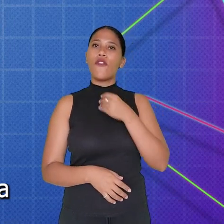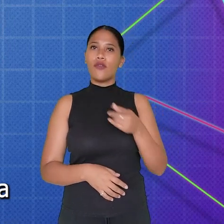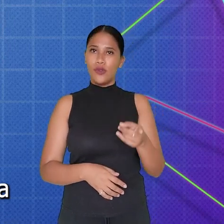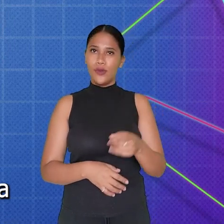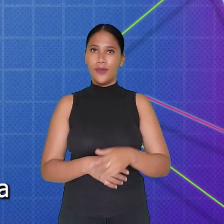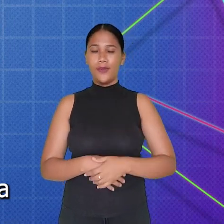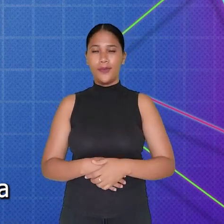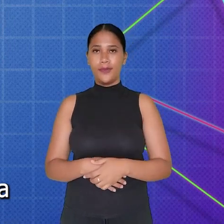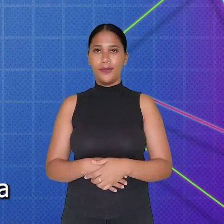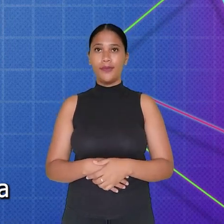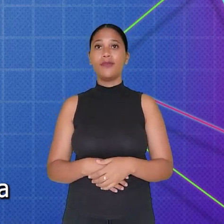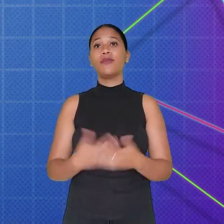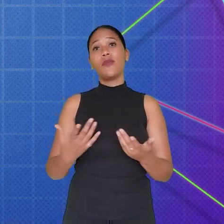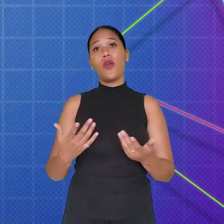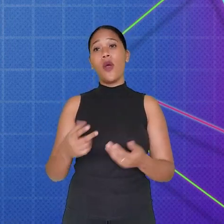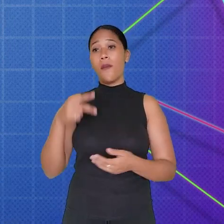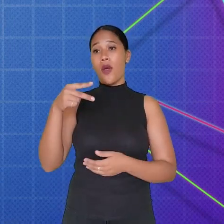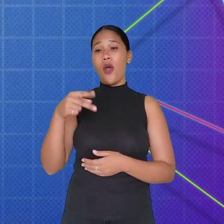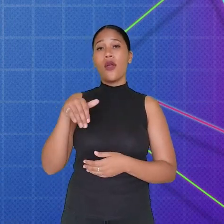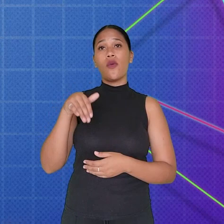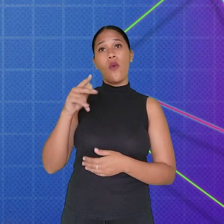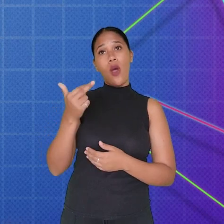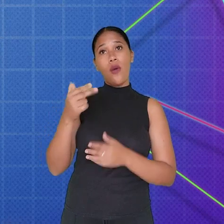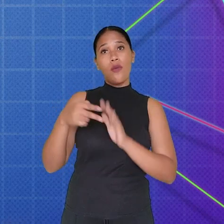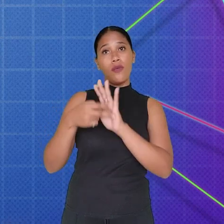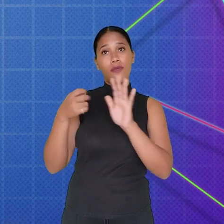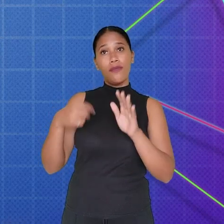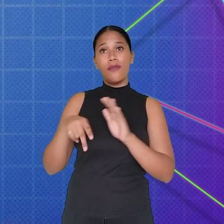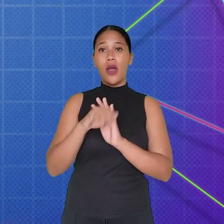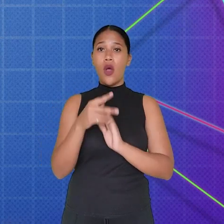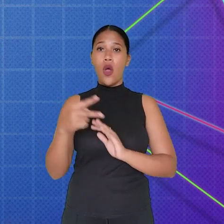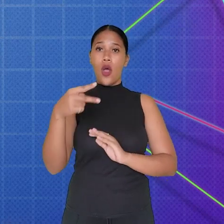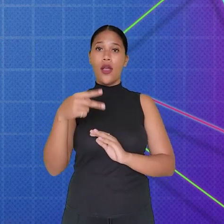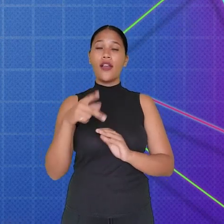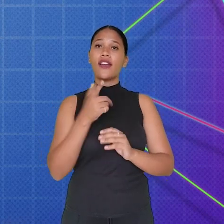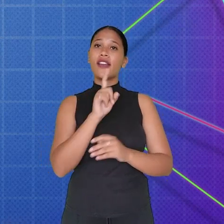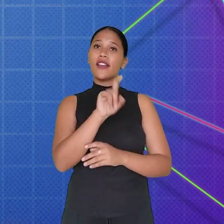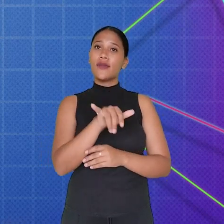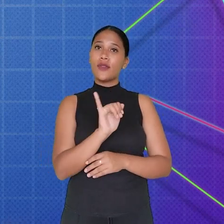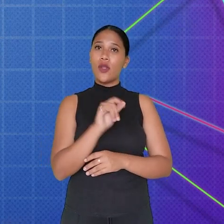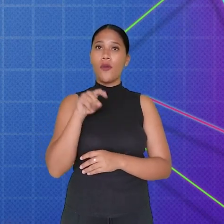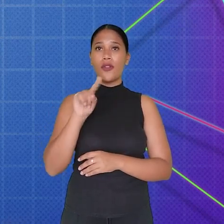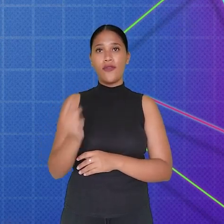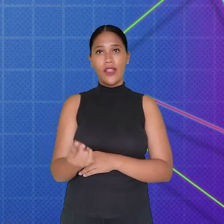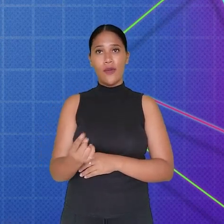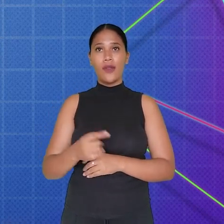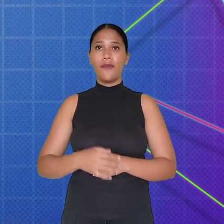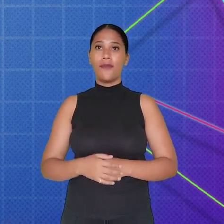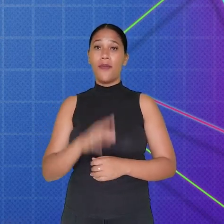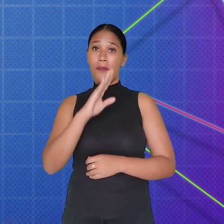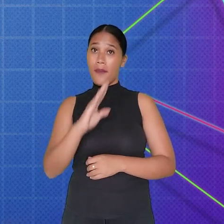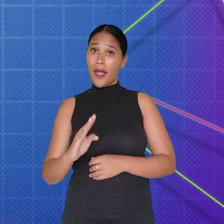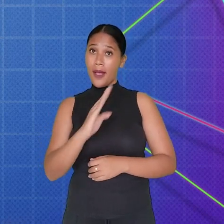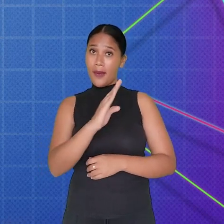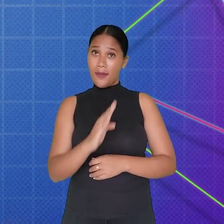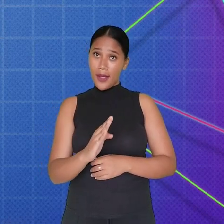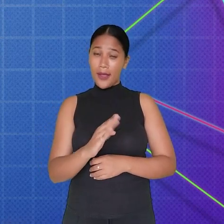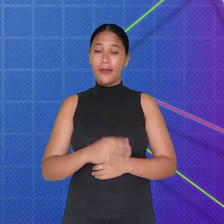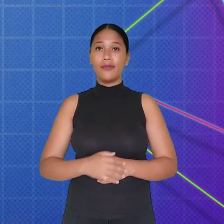y, ponto e vírgula, barra, barra. Maior igual a true. Bool